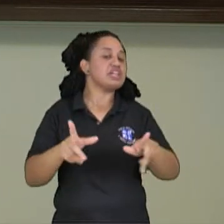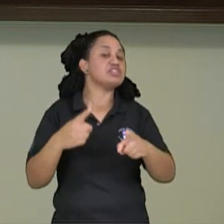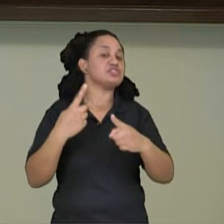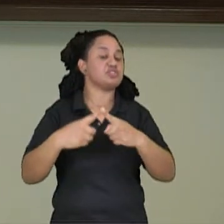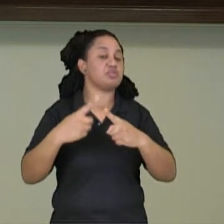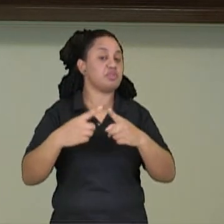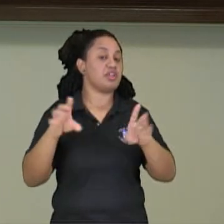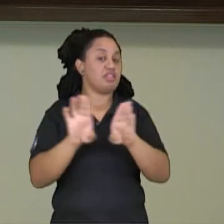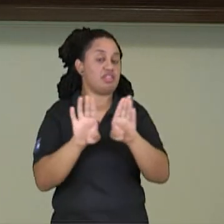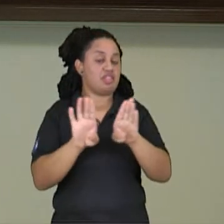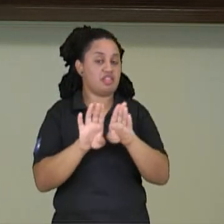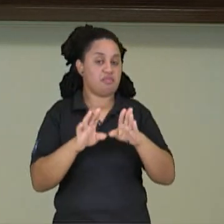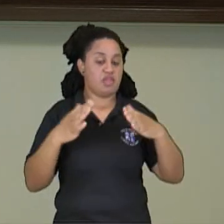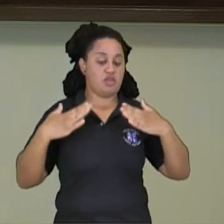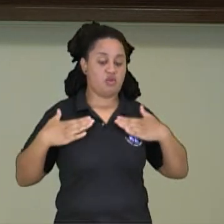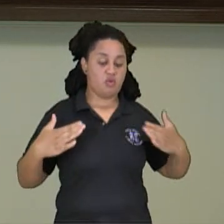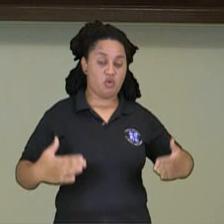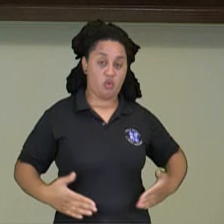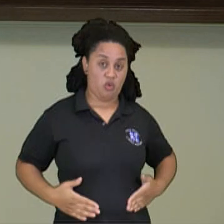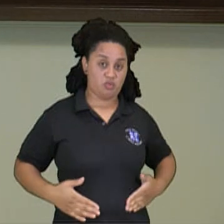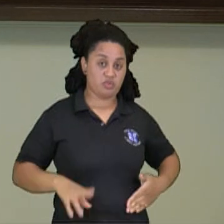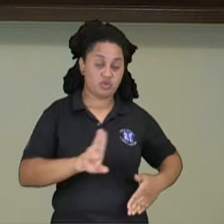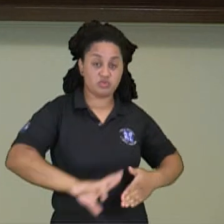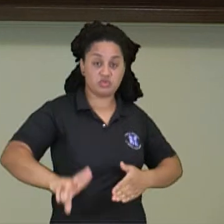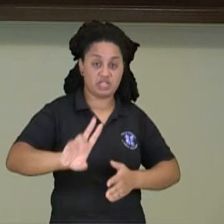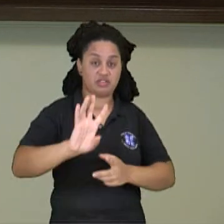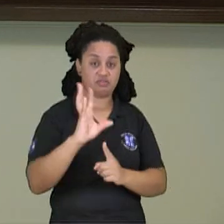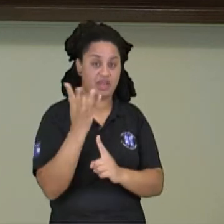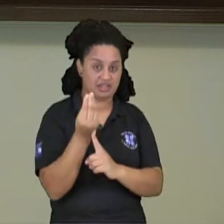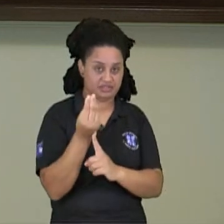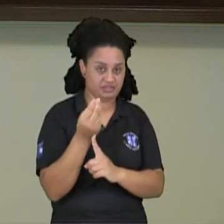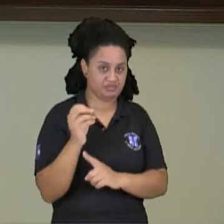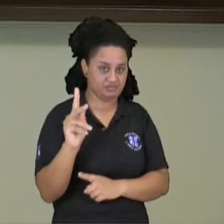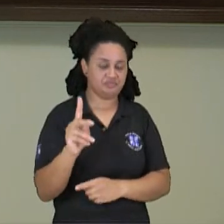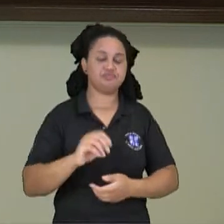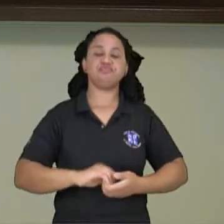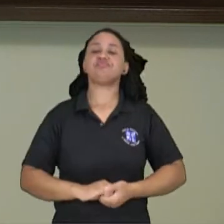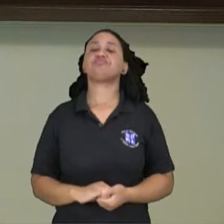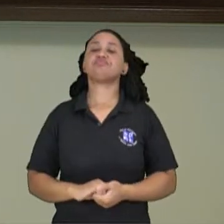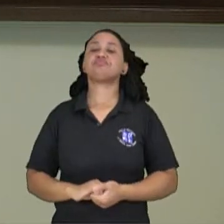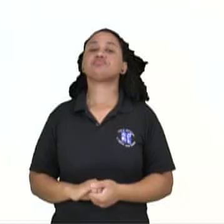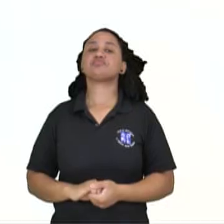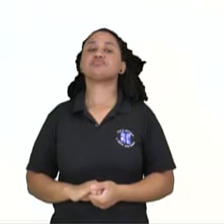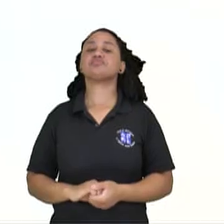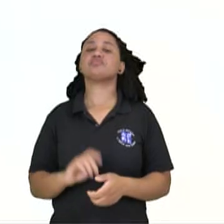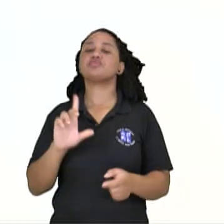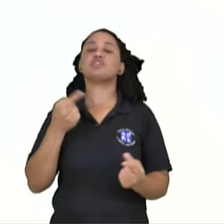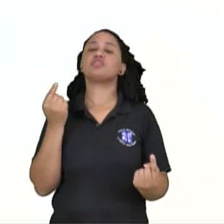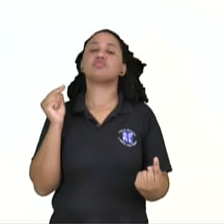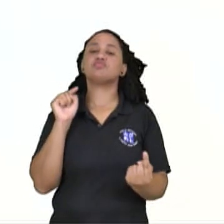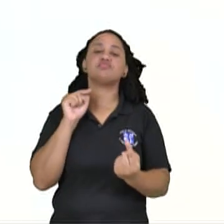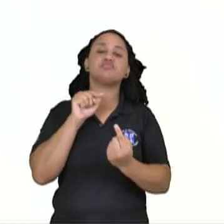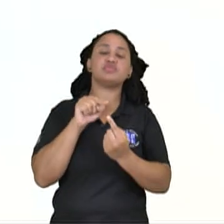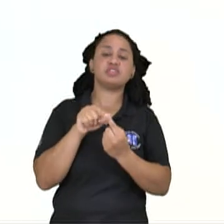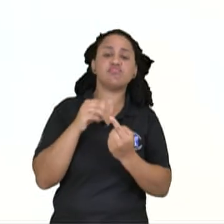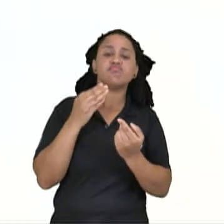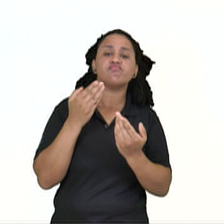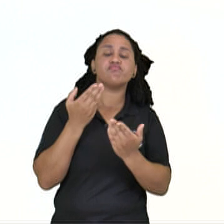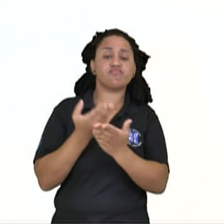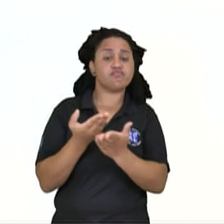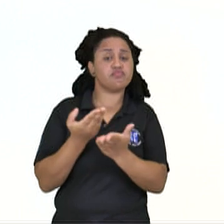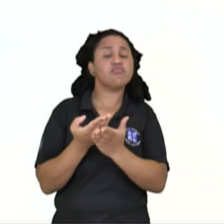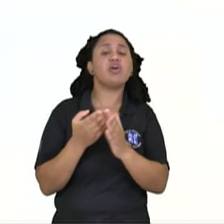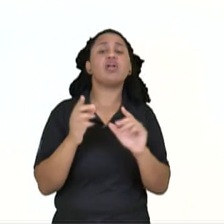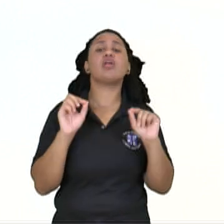o corpo como suporte da arte. Vamos lá, então? O objetivo, então, dessa aula